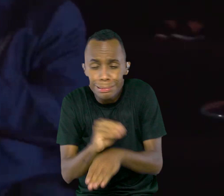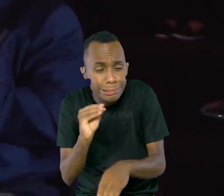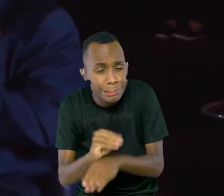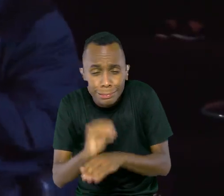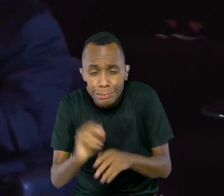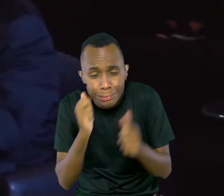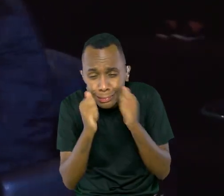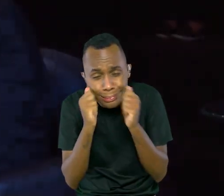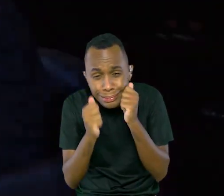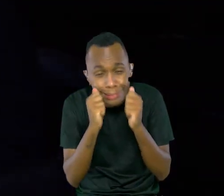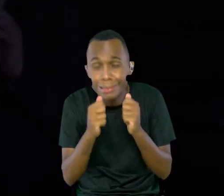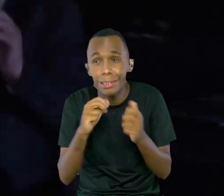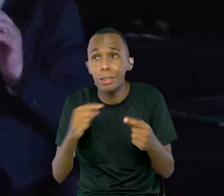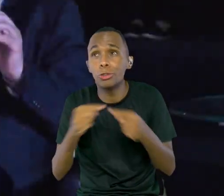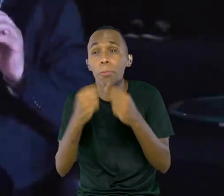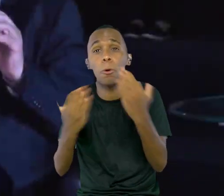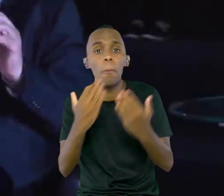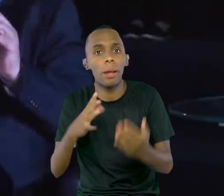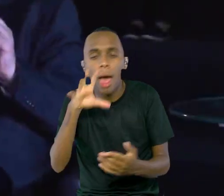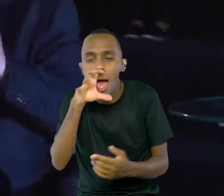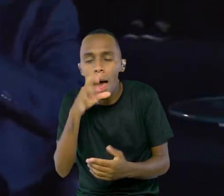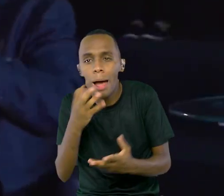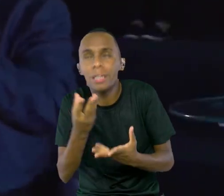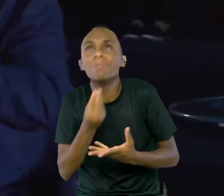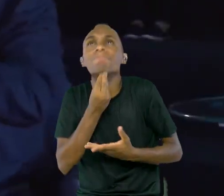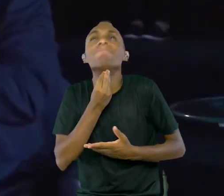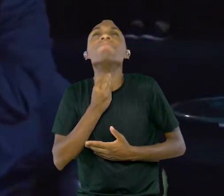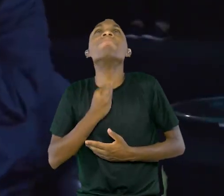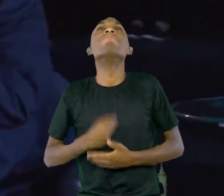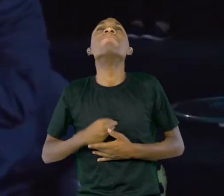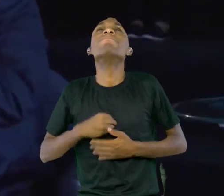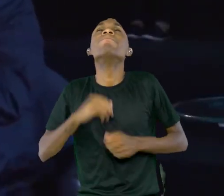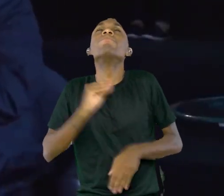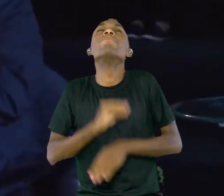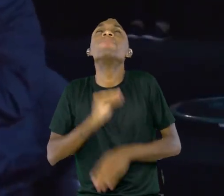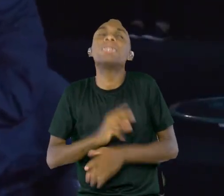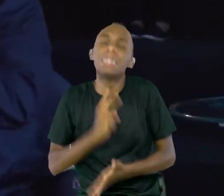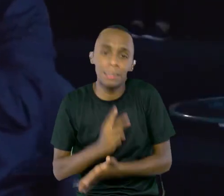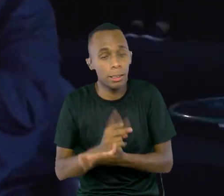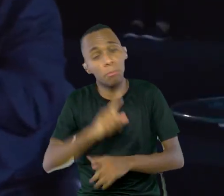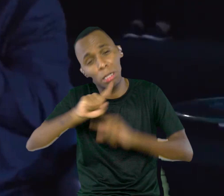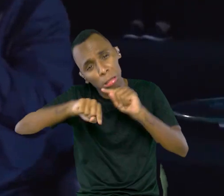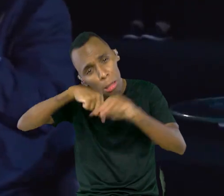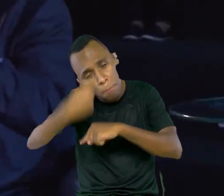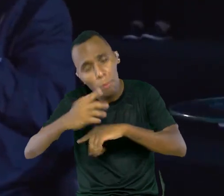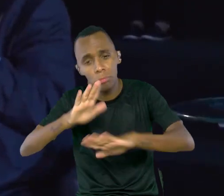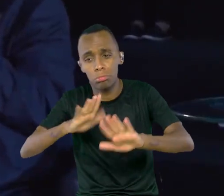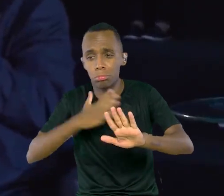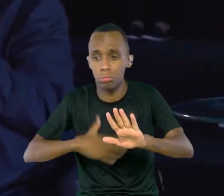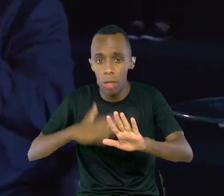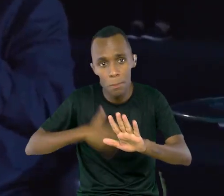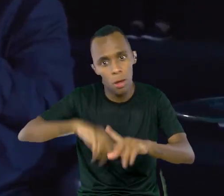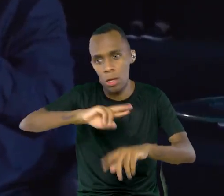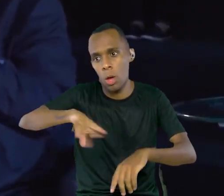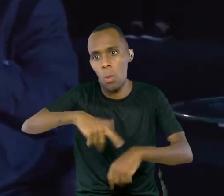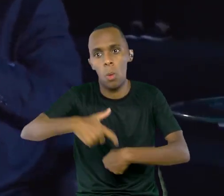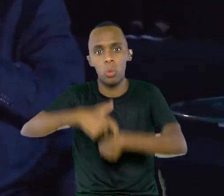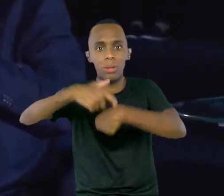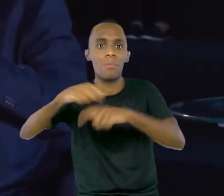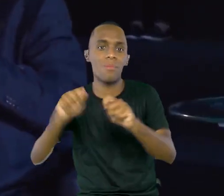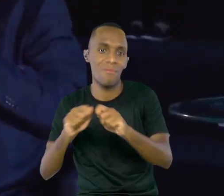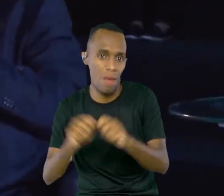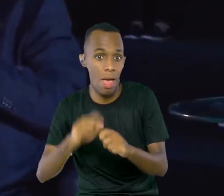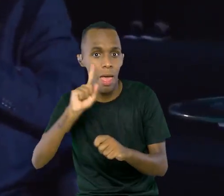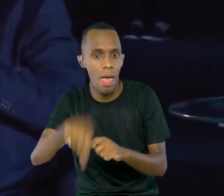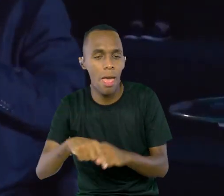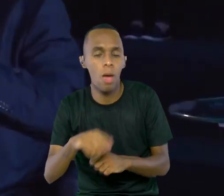quer degluti-los, né? Você quer engolir aquilo, a gente gosta de fazê-lo, mas depois, aos poucos, não é o